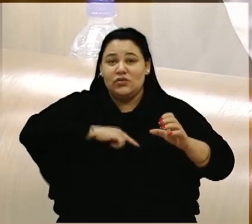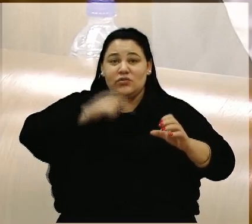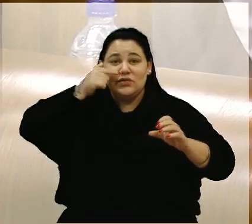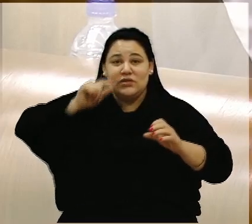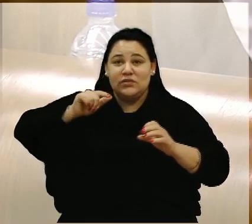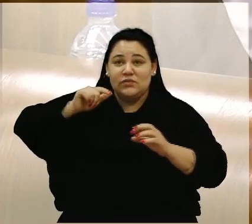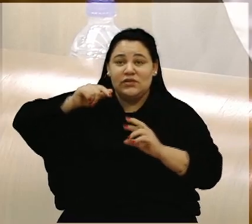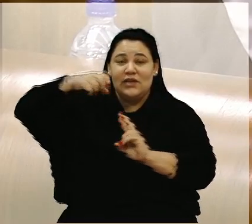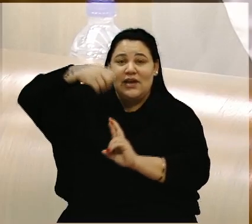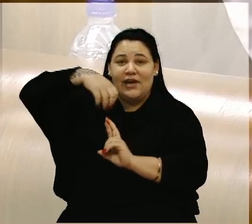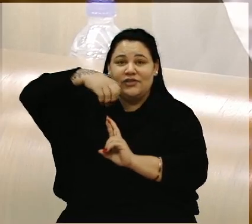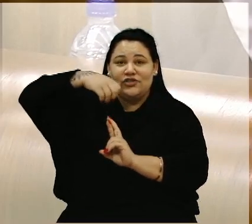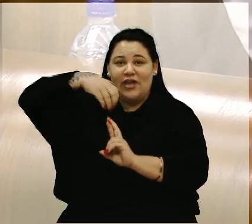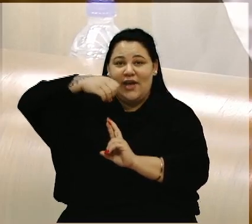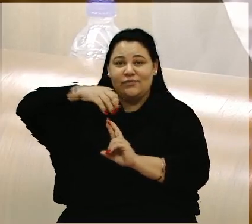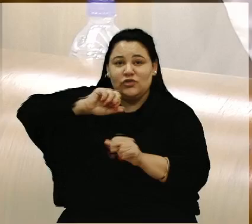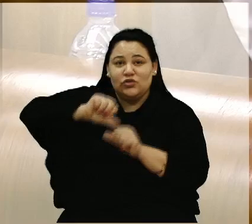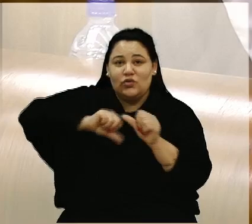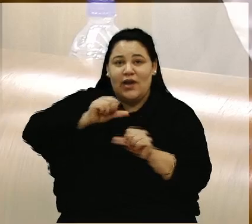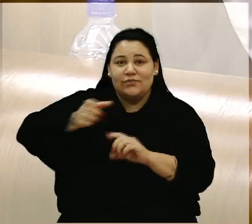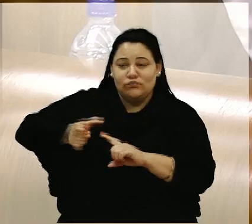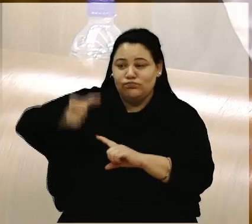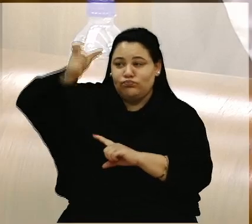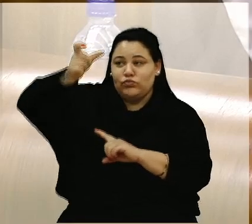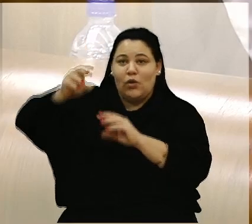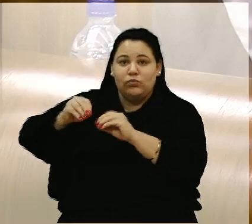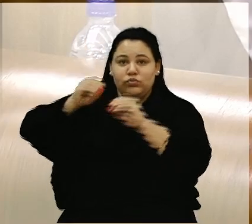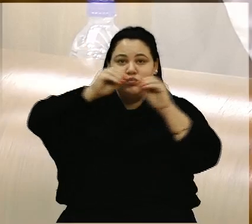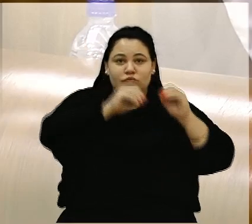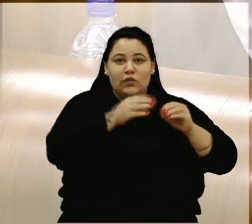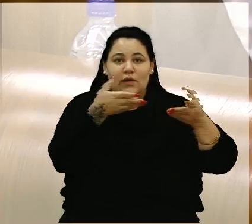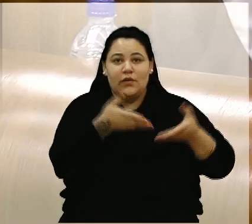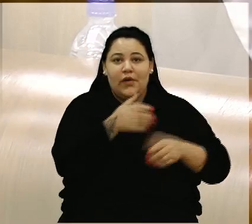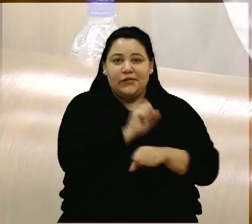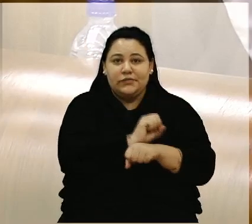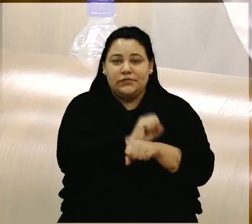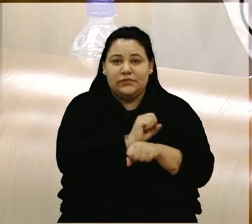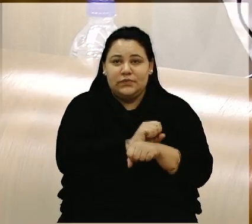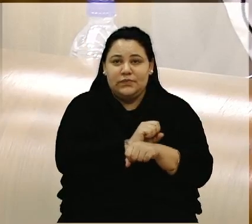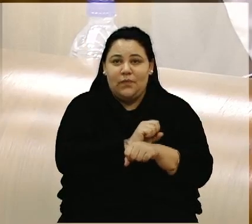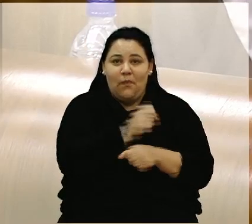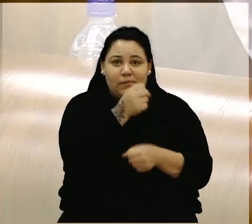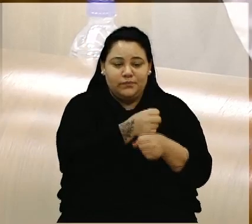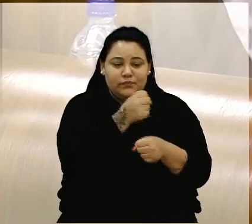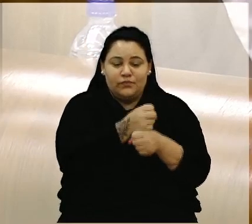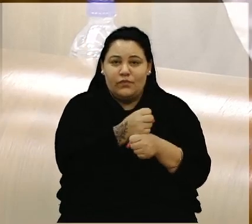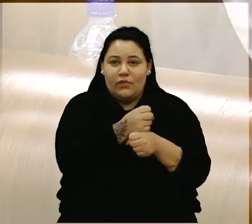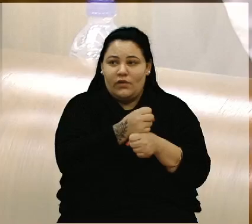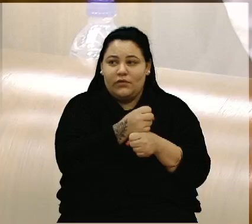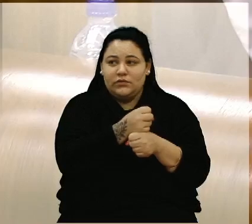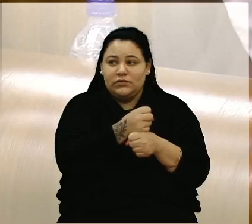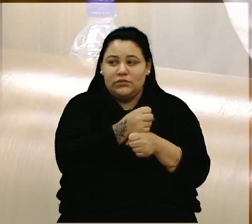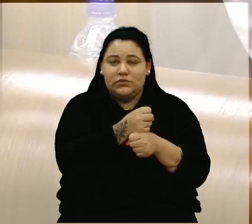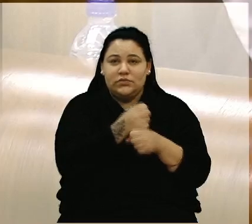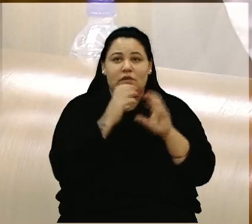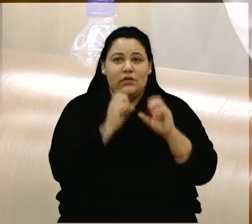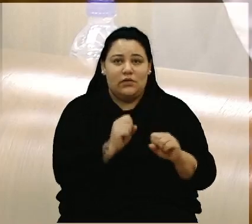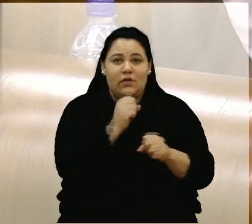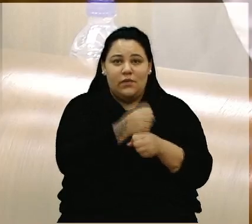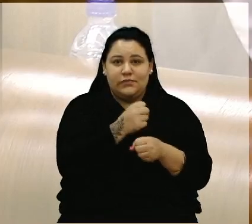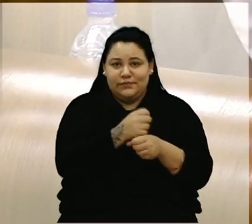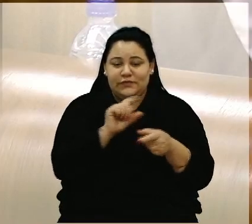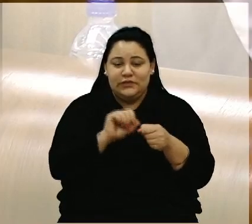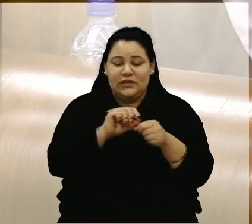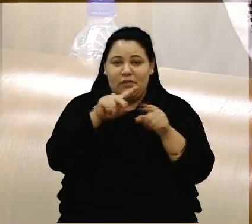mudasse o poste. Então foi mudado o poste, agora aguardar a Secretaria de Obras que faça o conserto. Mas isso é